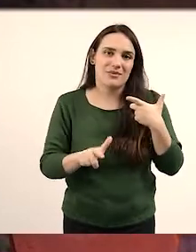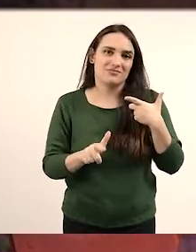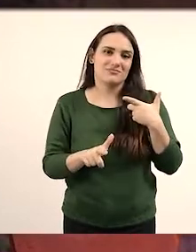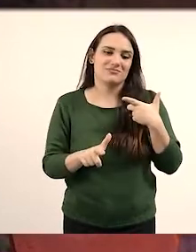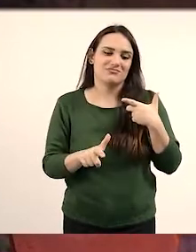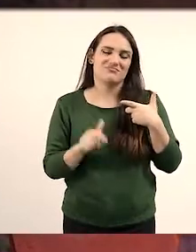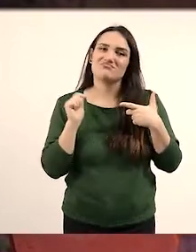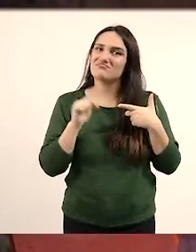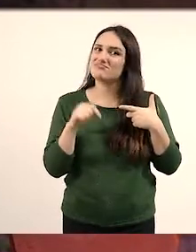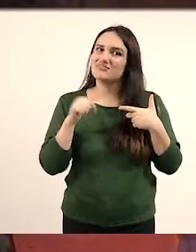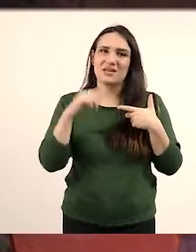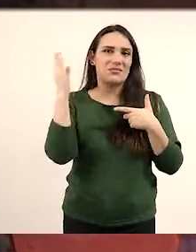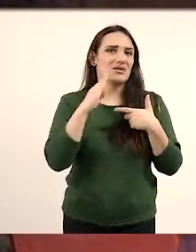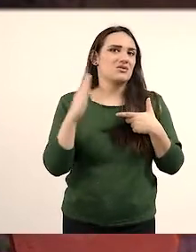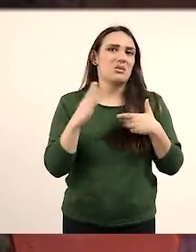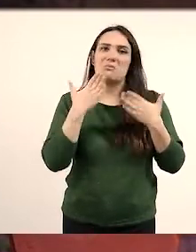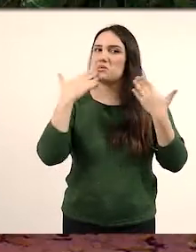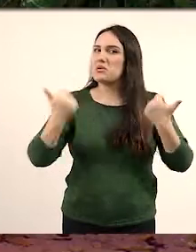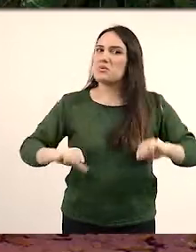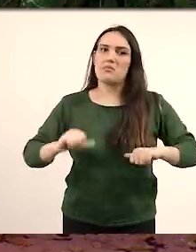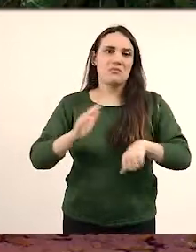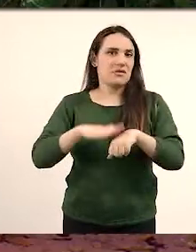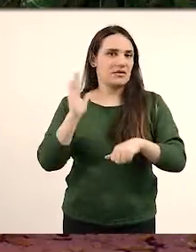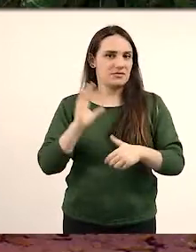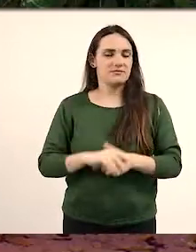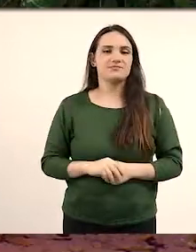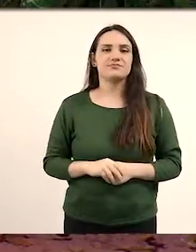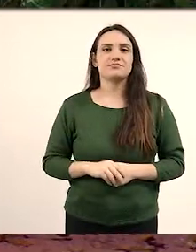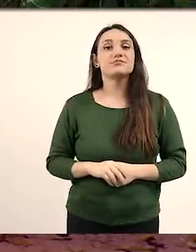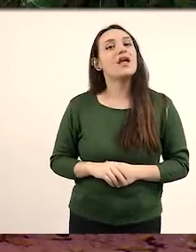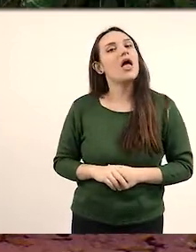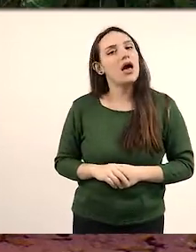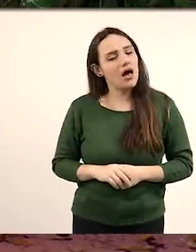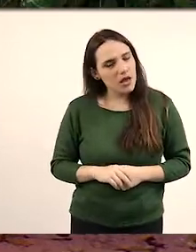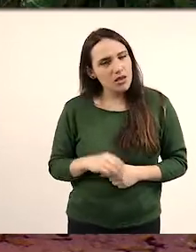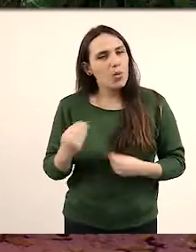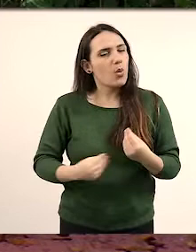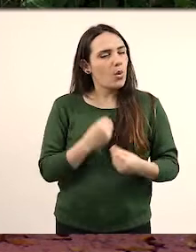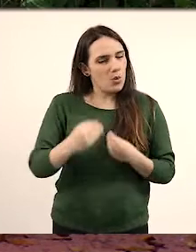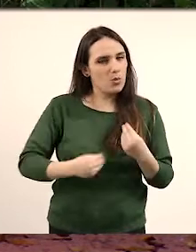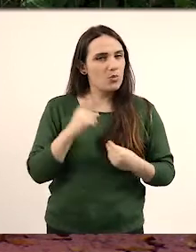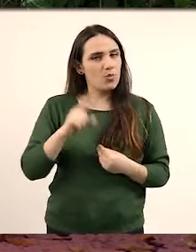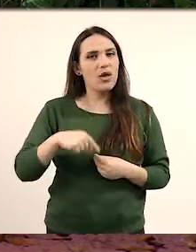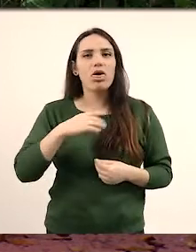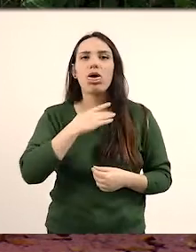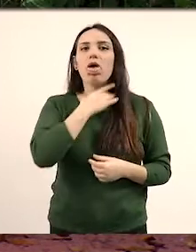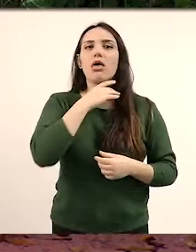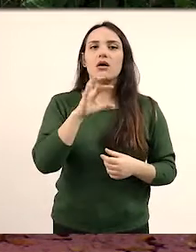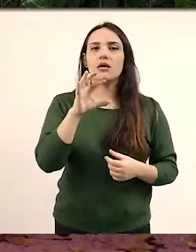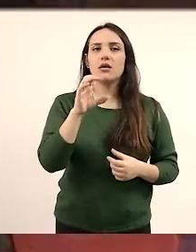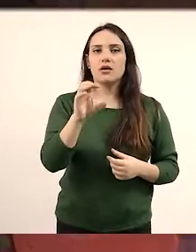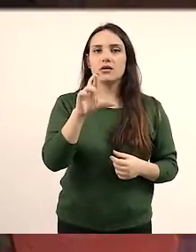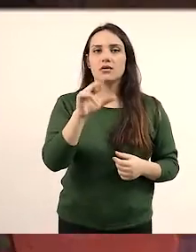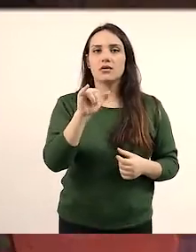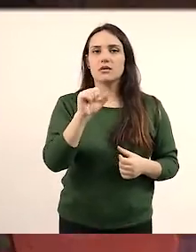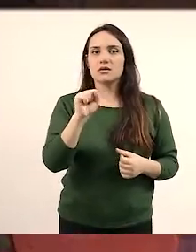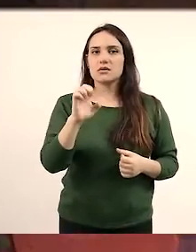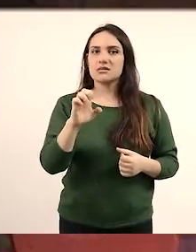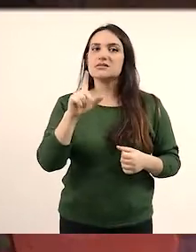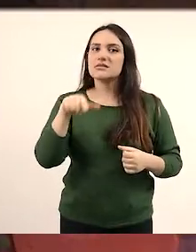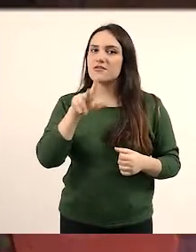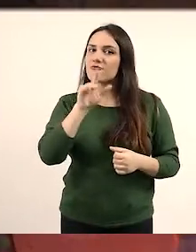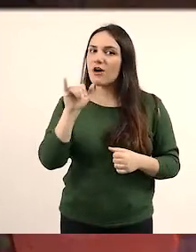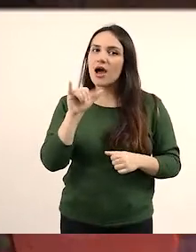a democracia. Qual é então, a dificuldade? É a forma como a gente vai lidar com essa crise que vai determinar o futuro da nossa democracia? Eu não sei